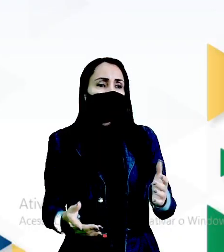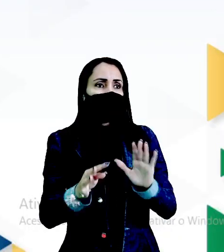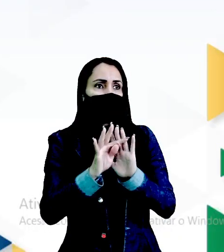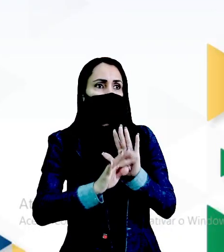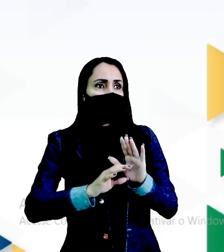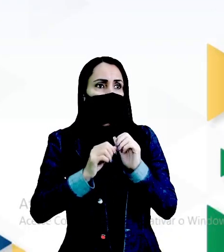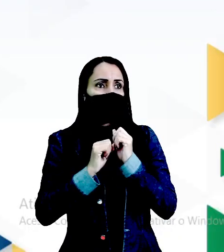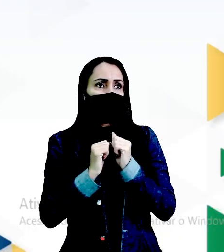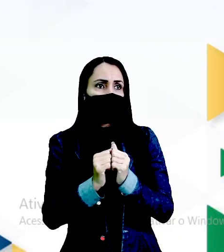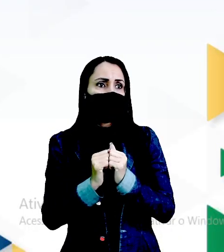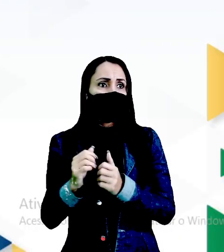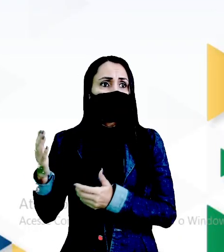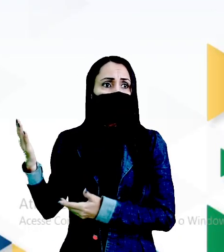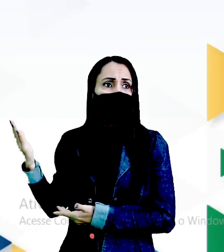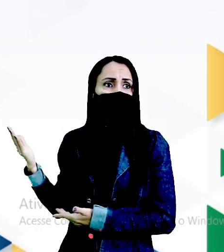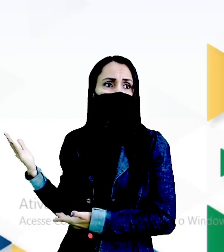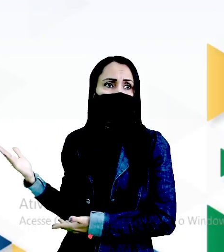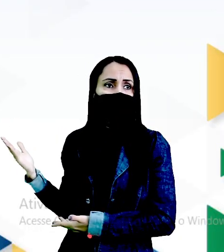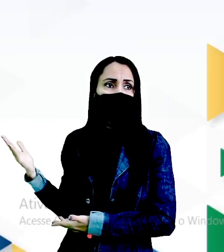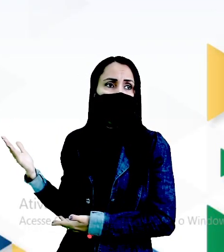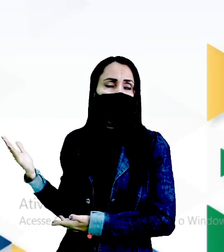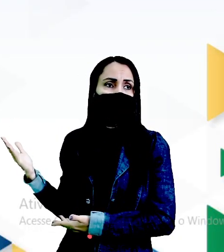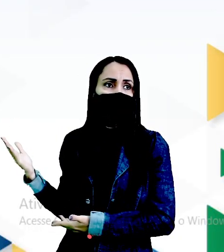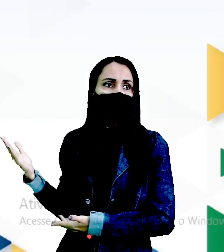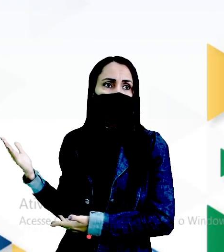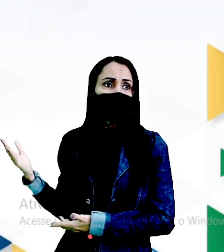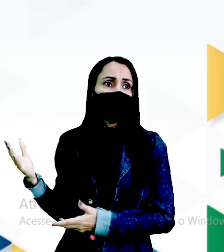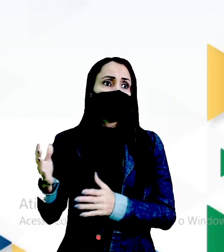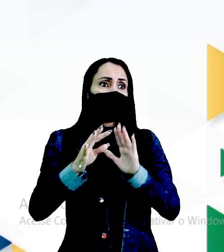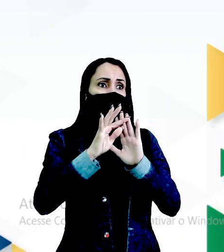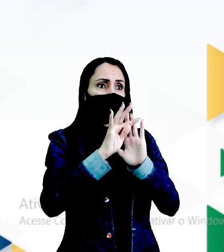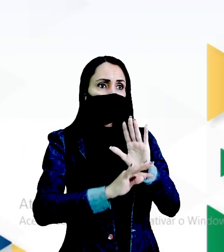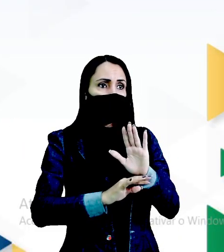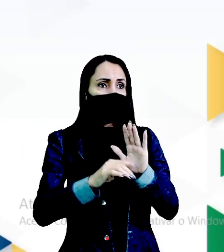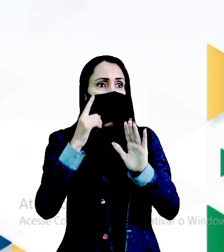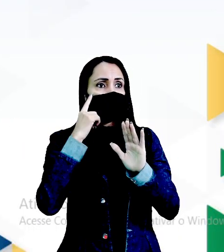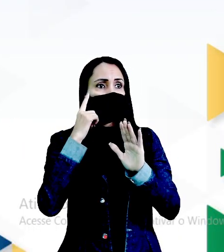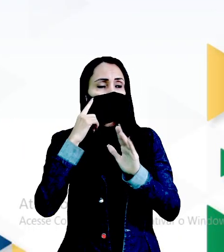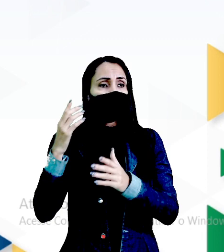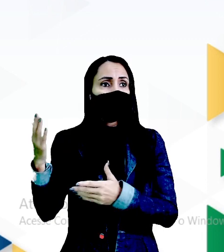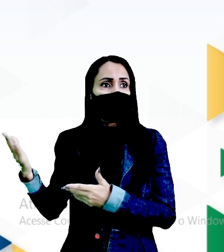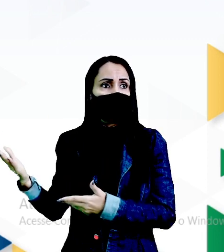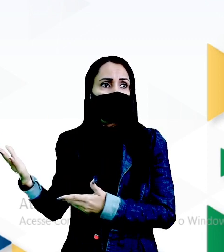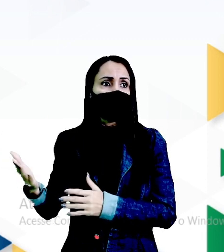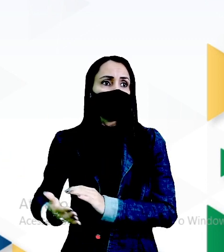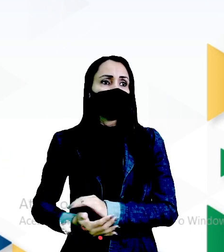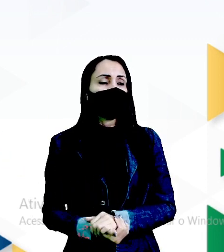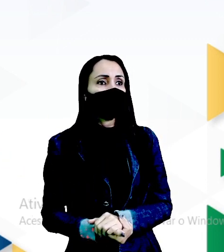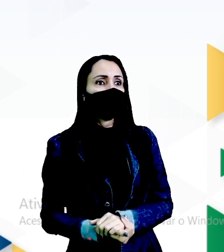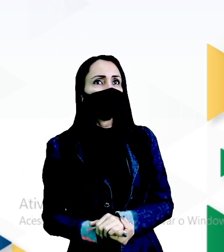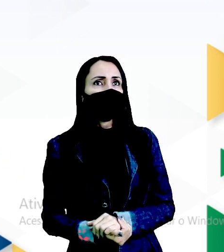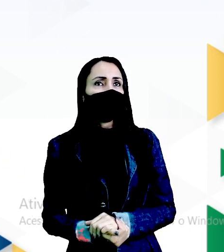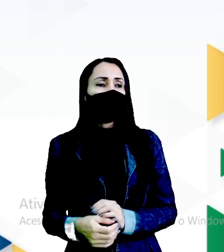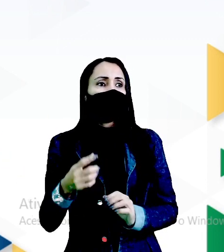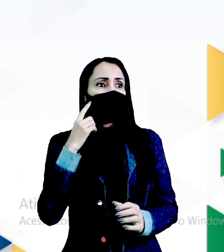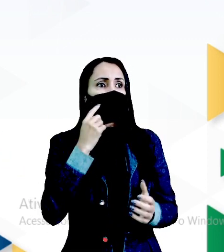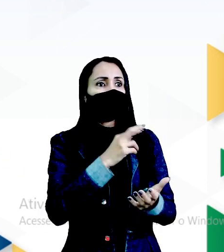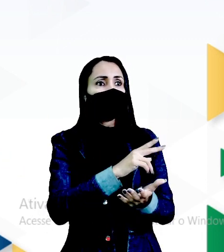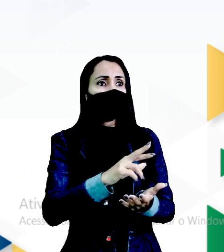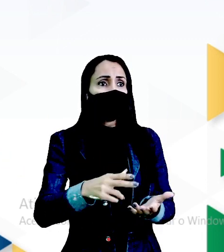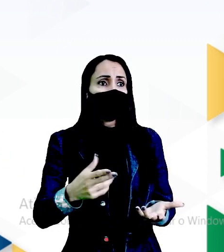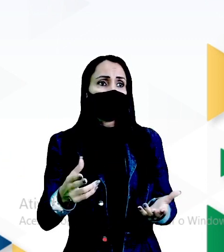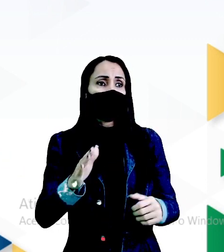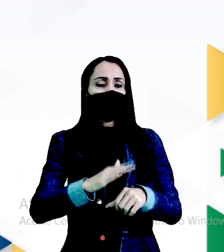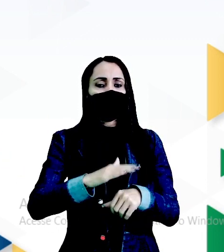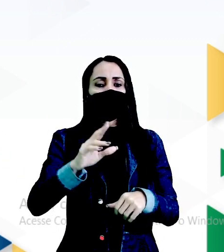comigo. É o final, o encerramento inesperado de uma situação. É um dos recursos mais